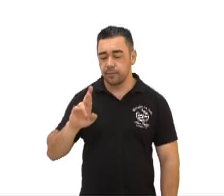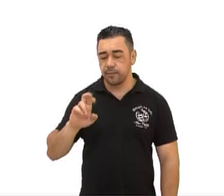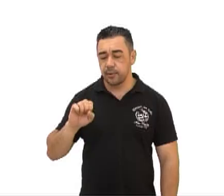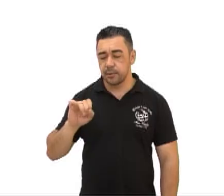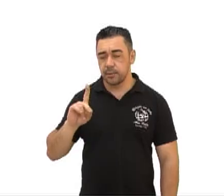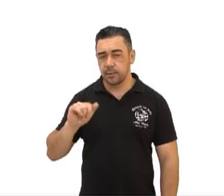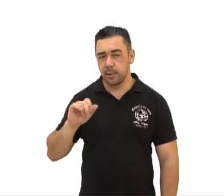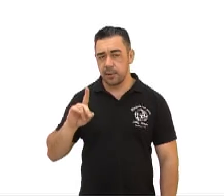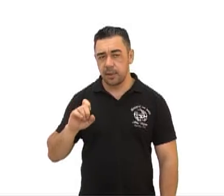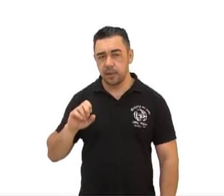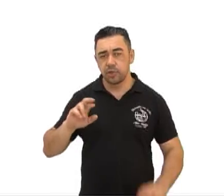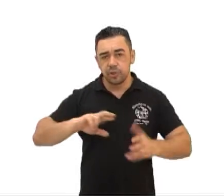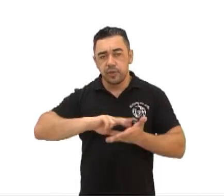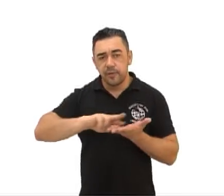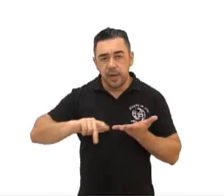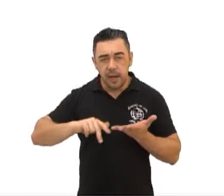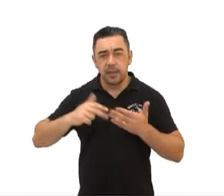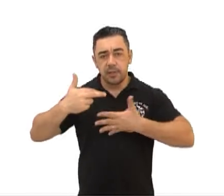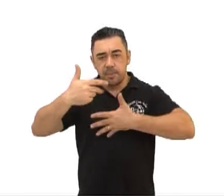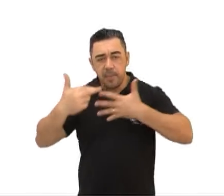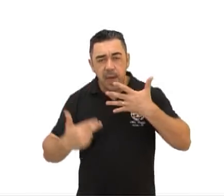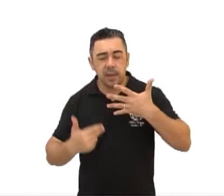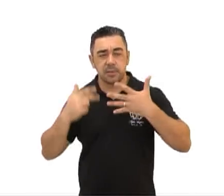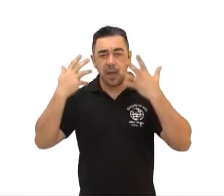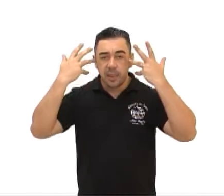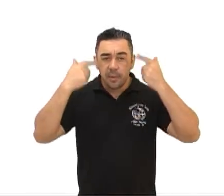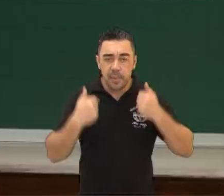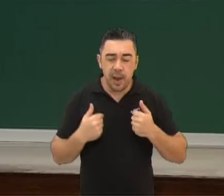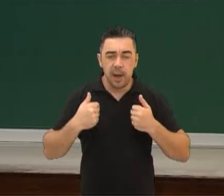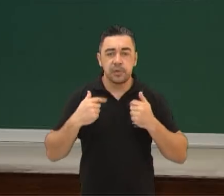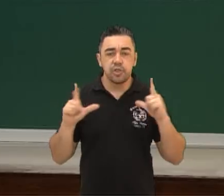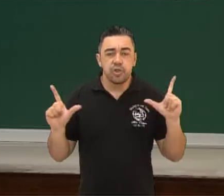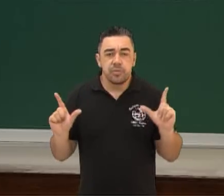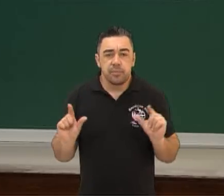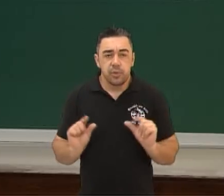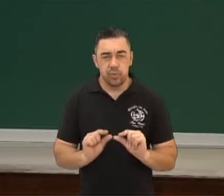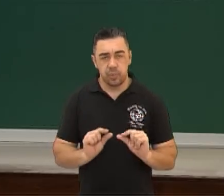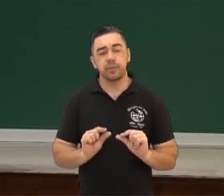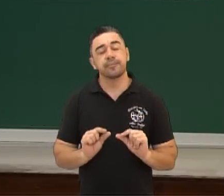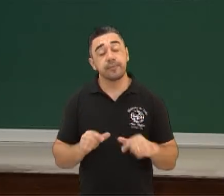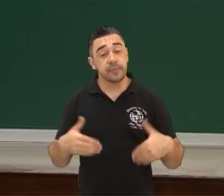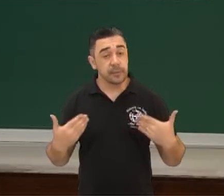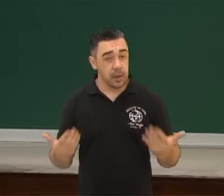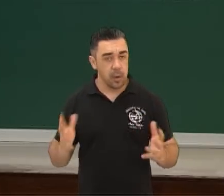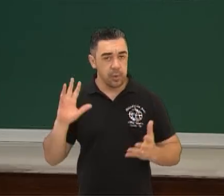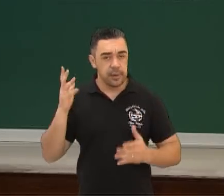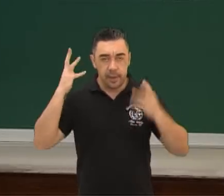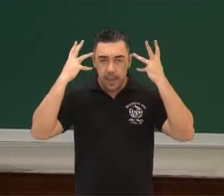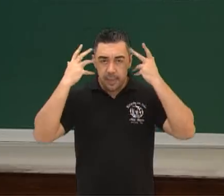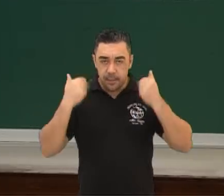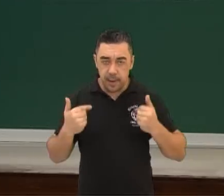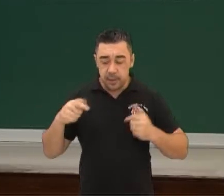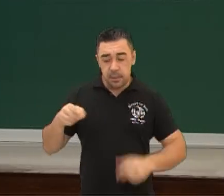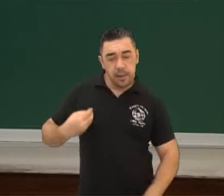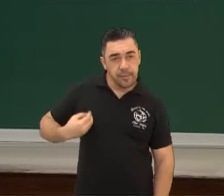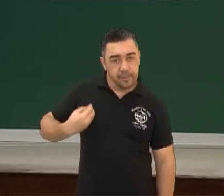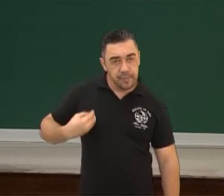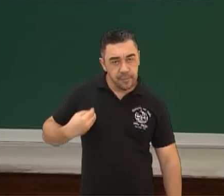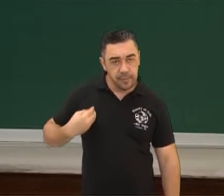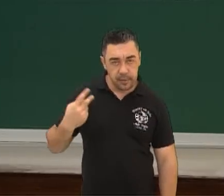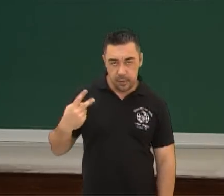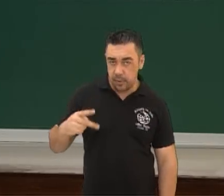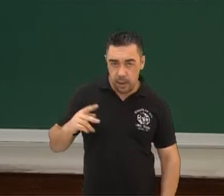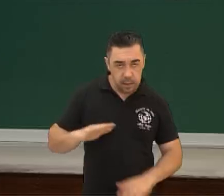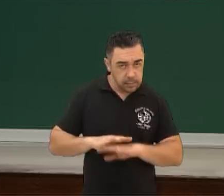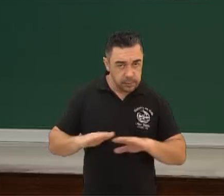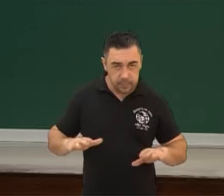também a extinção de espécies de animais e vegetais. Então, os animais, eles têm o seu habitat natural.